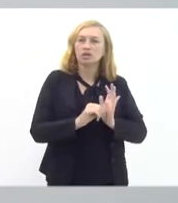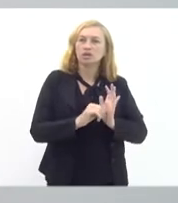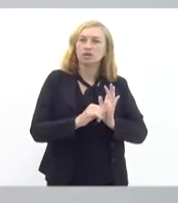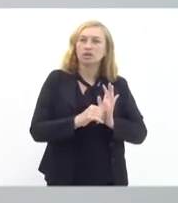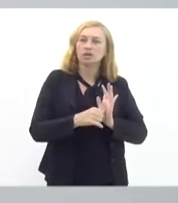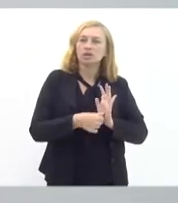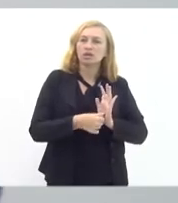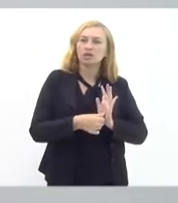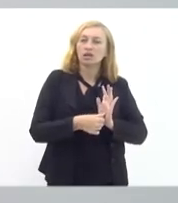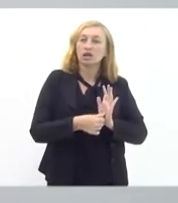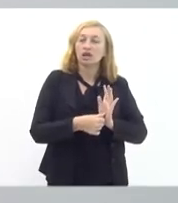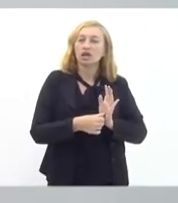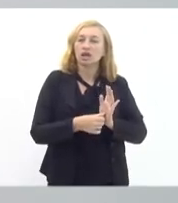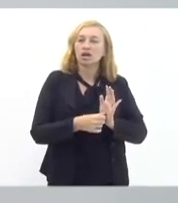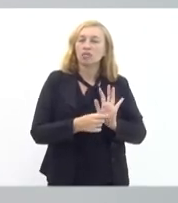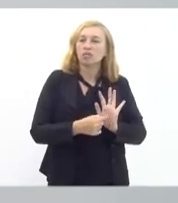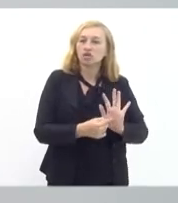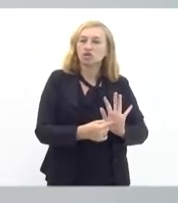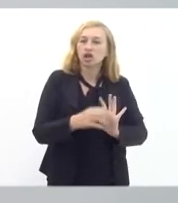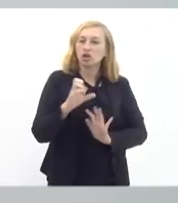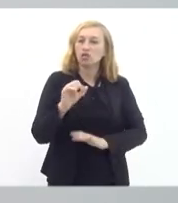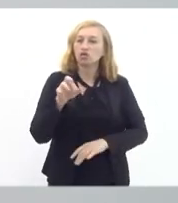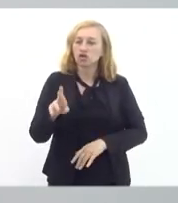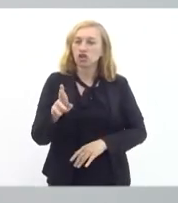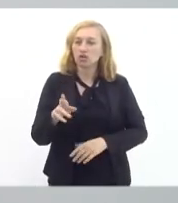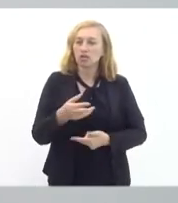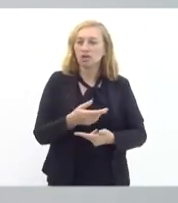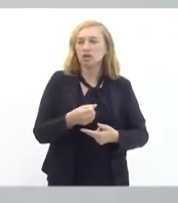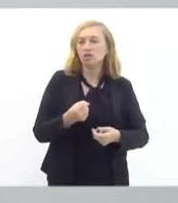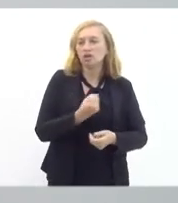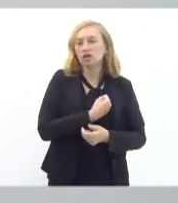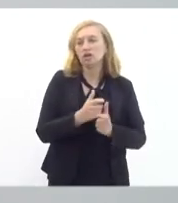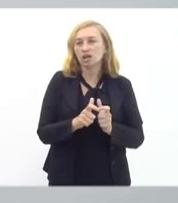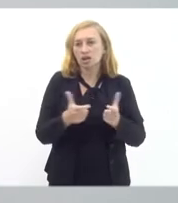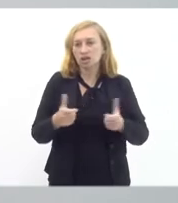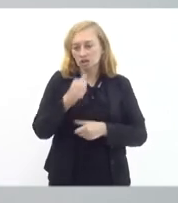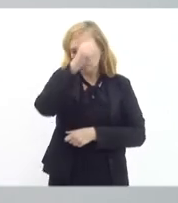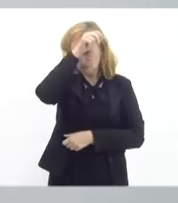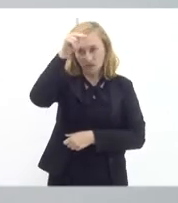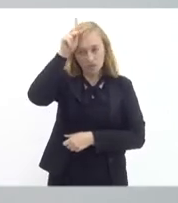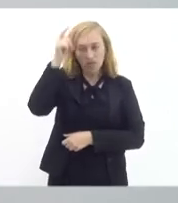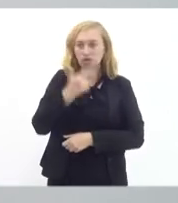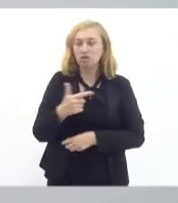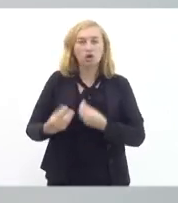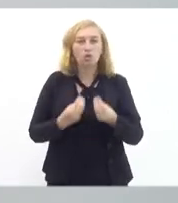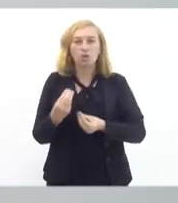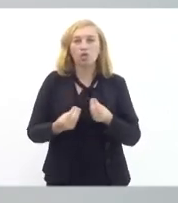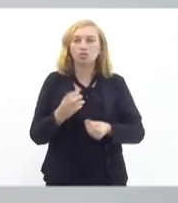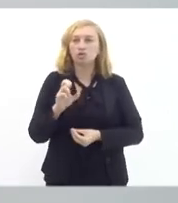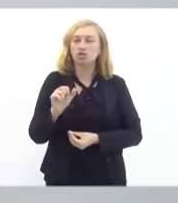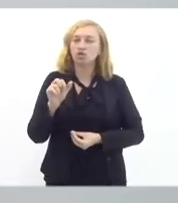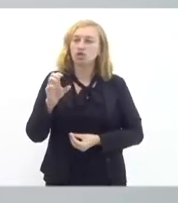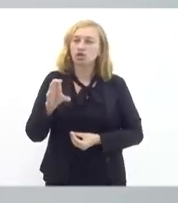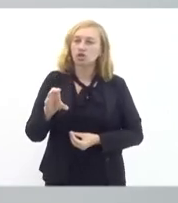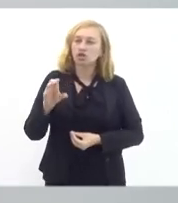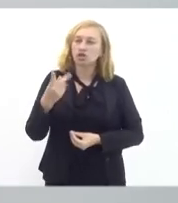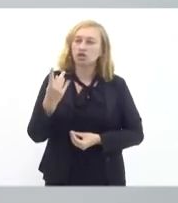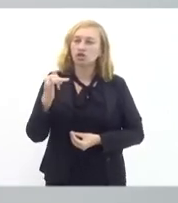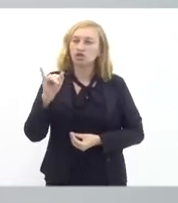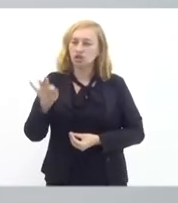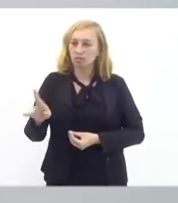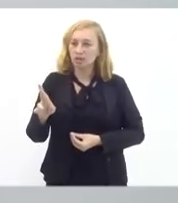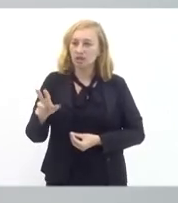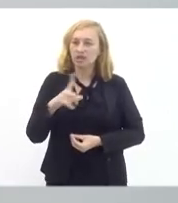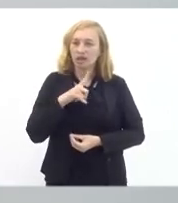chip. Porque a maior parte das prefeituras não tem condição de adquirir esses chips. E outra coisa, quando você adquire uma quantidade muito